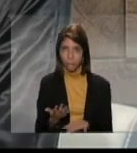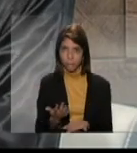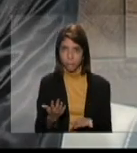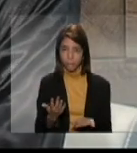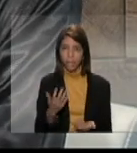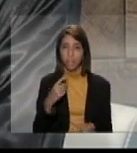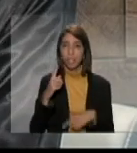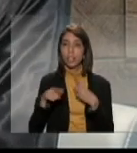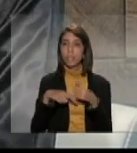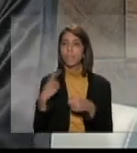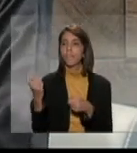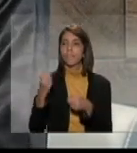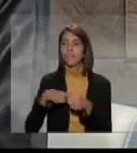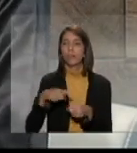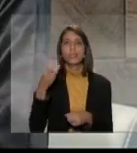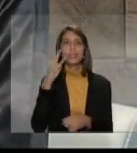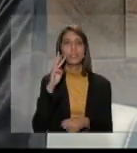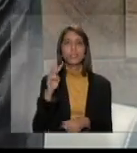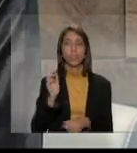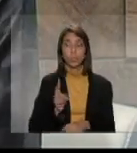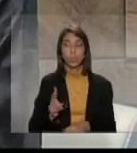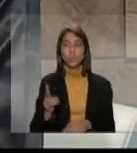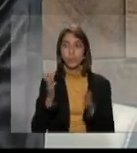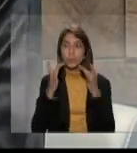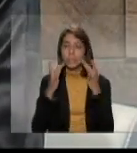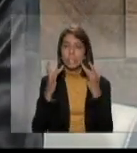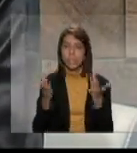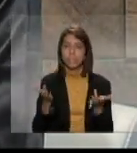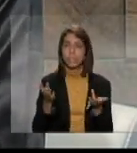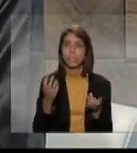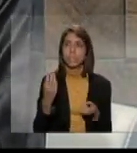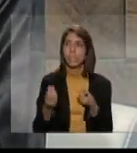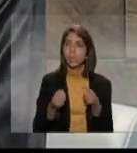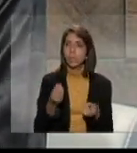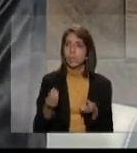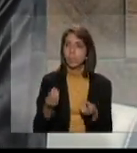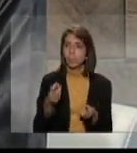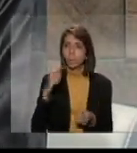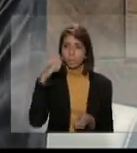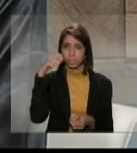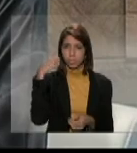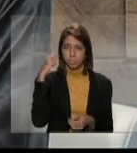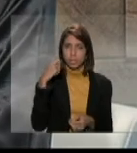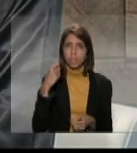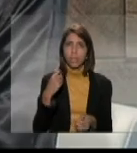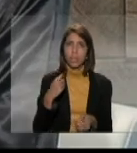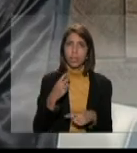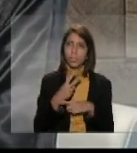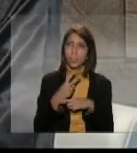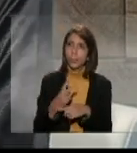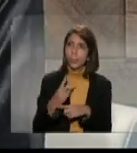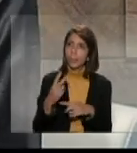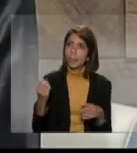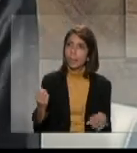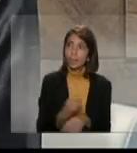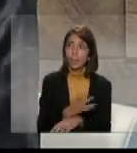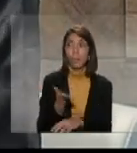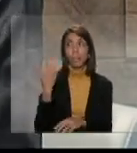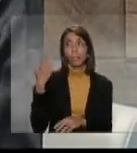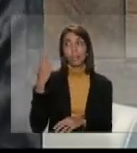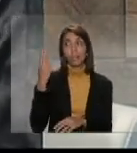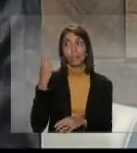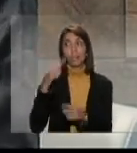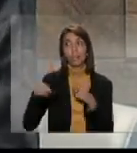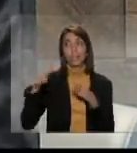hoje e volta naquela locação será três dias depois para continuar aquela cena como é que funciona esse promotor como é que você busca aquela emoção que